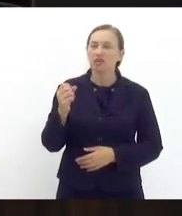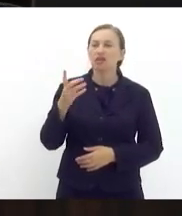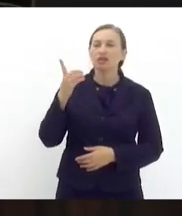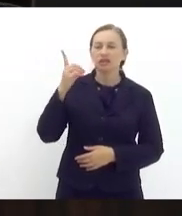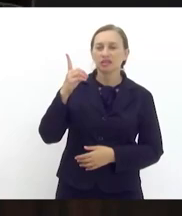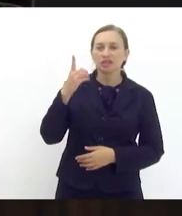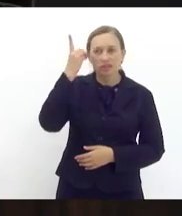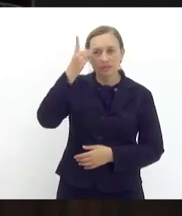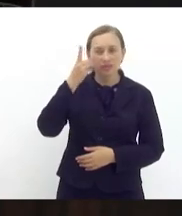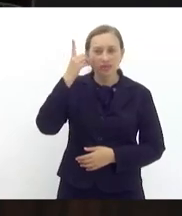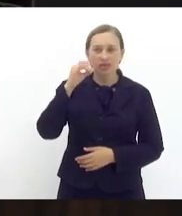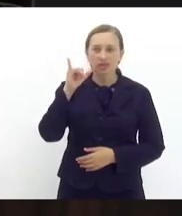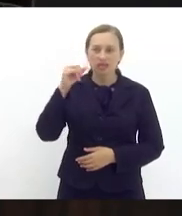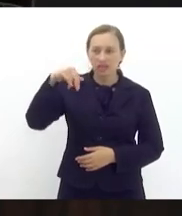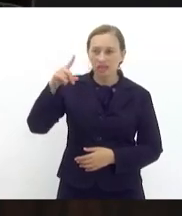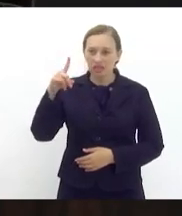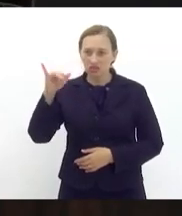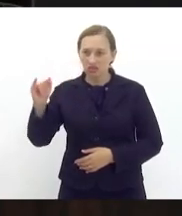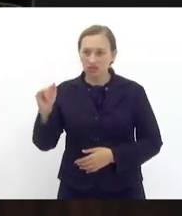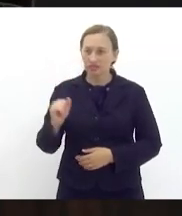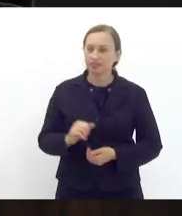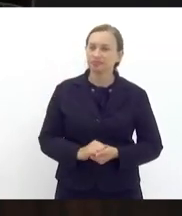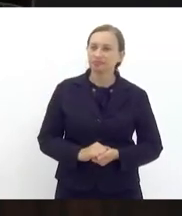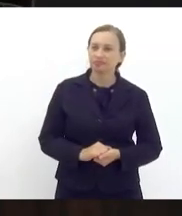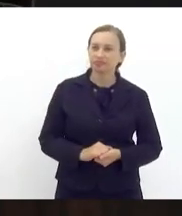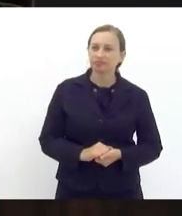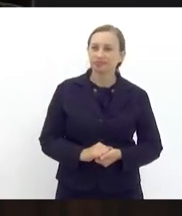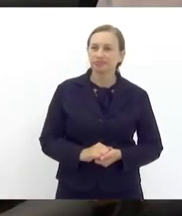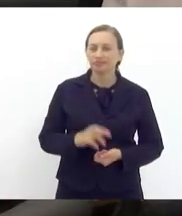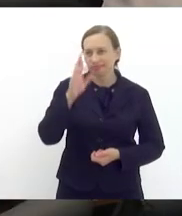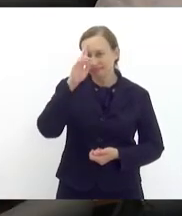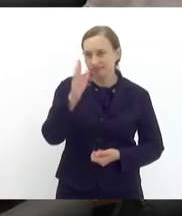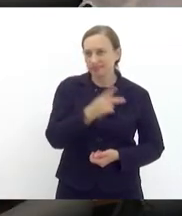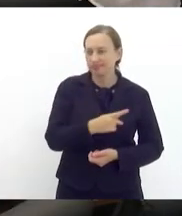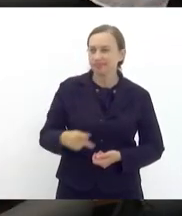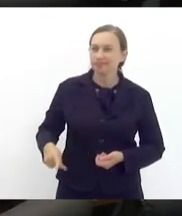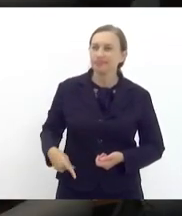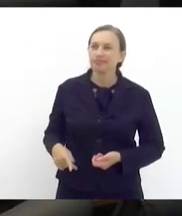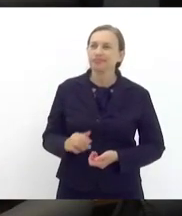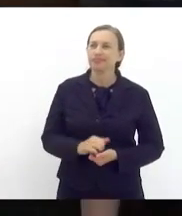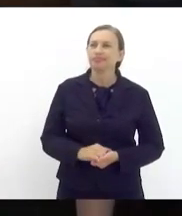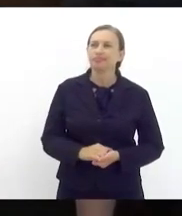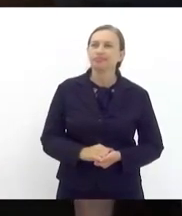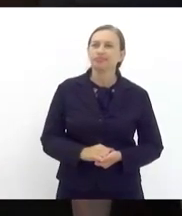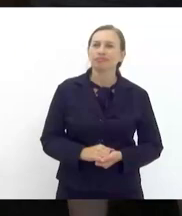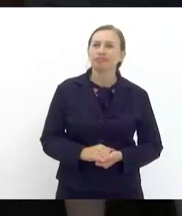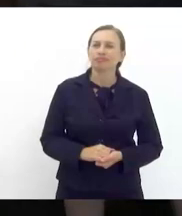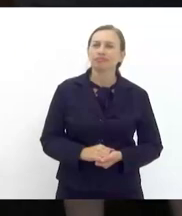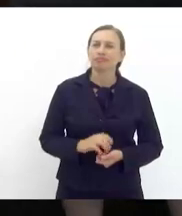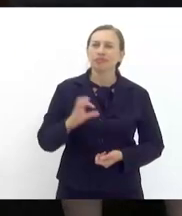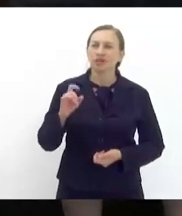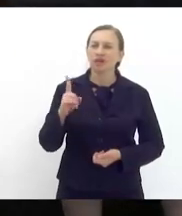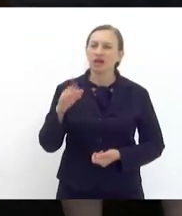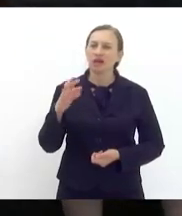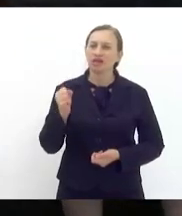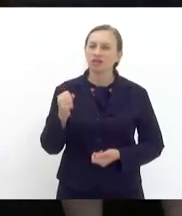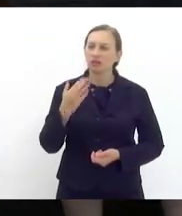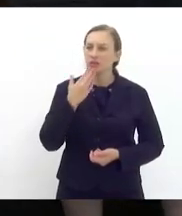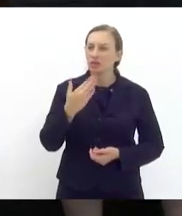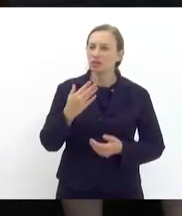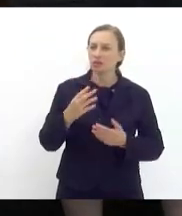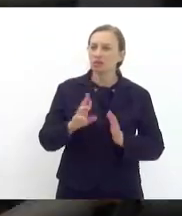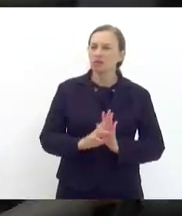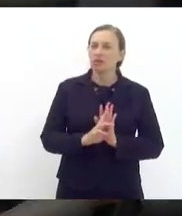Armelal a Índia estava aqui está aqui senhora presidente online o presidente Carlinhos BNH pediu para representar que eu sou membro